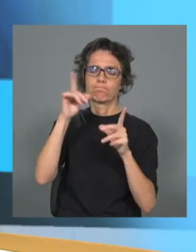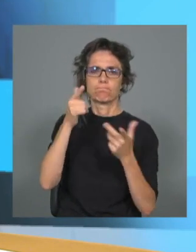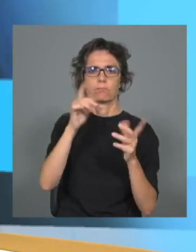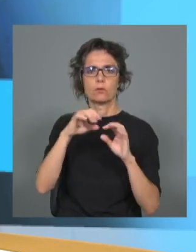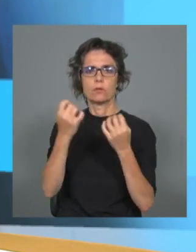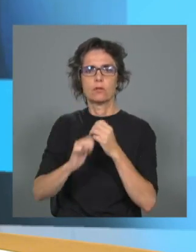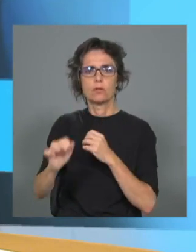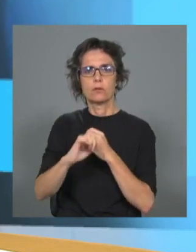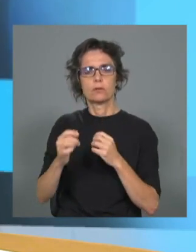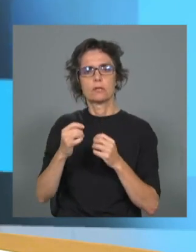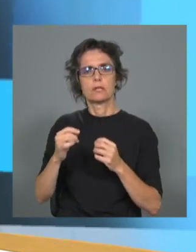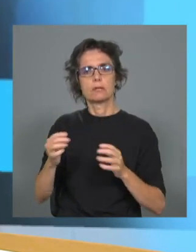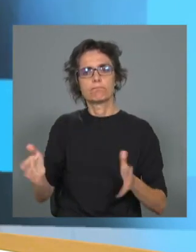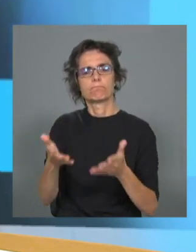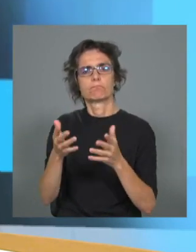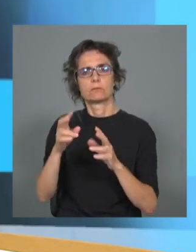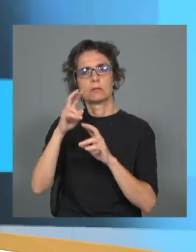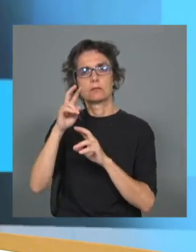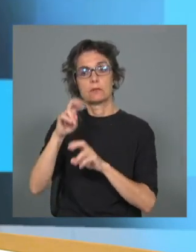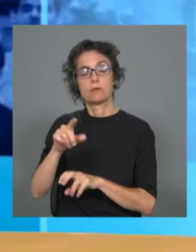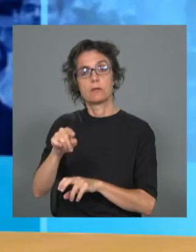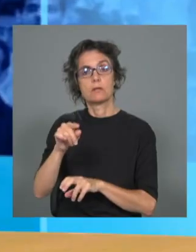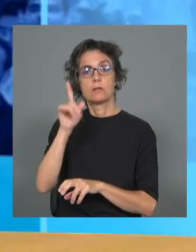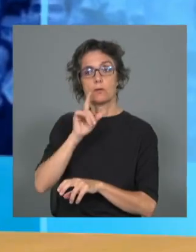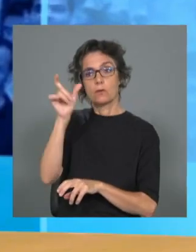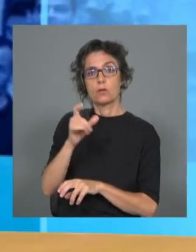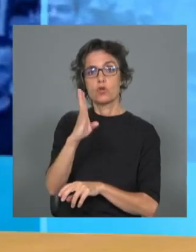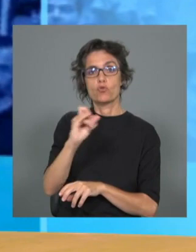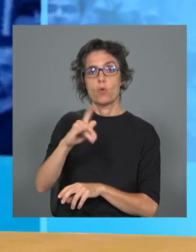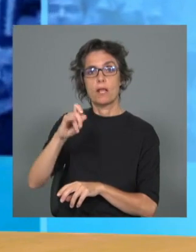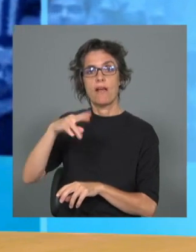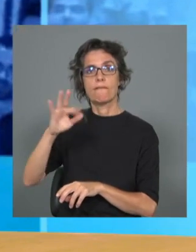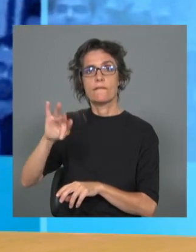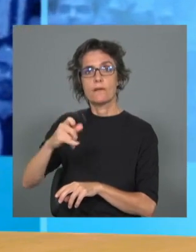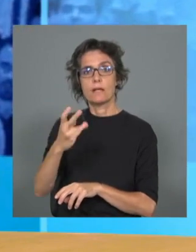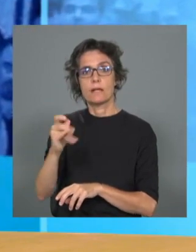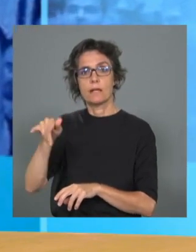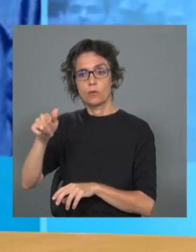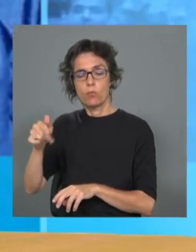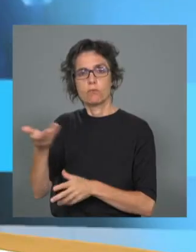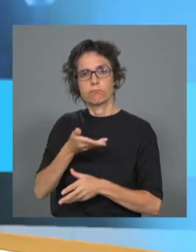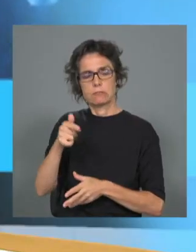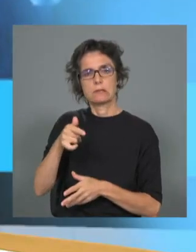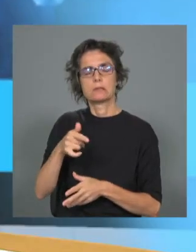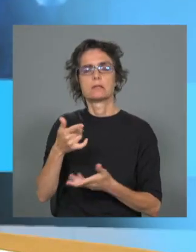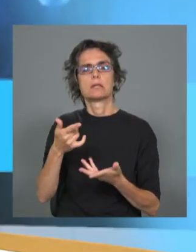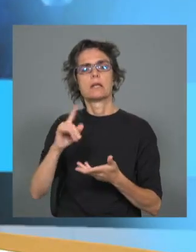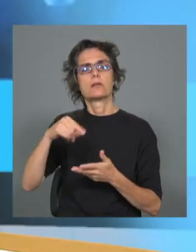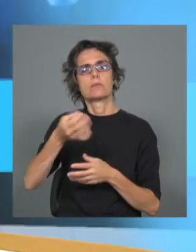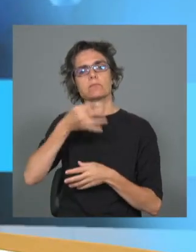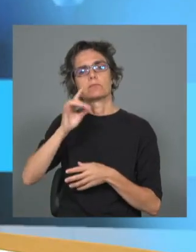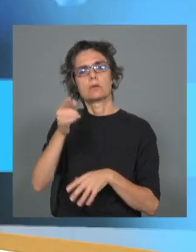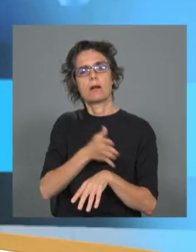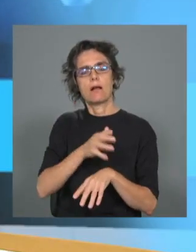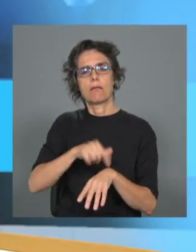tem motivado a investigação de Joana Figueiredo, que está hoje connosco e com quem vamos conversar logo após os temas